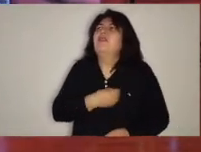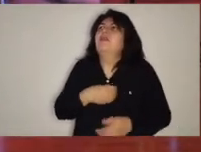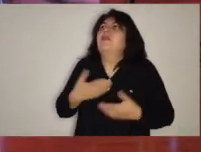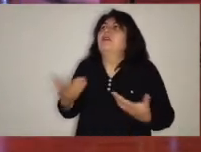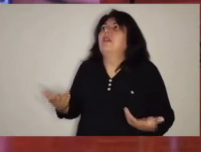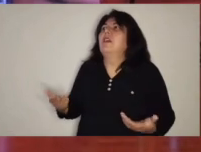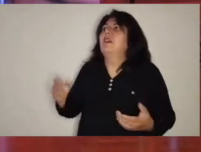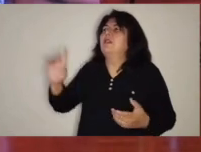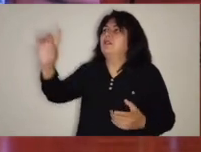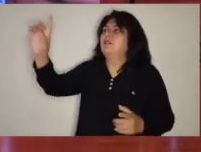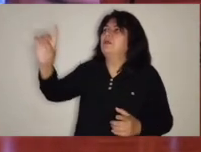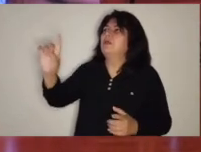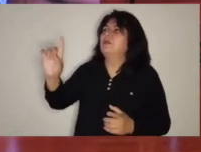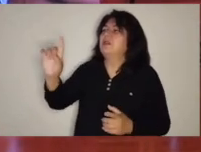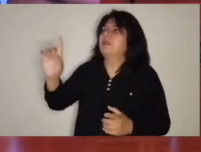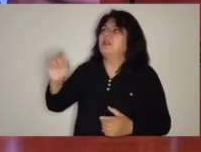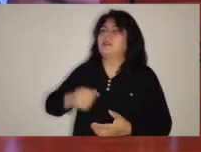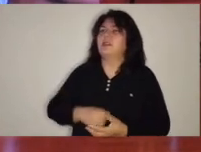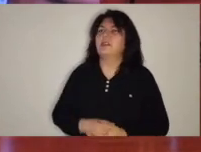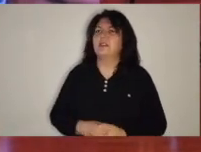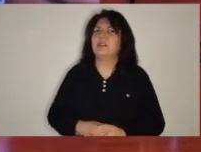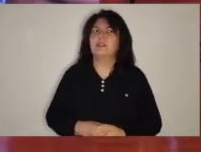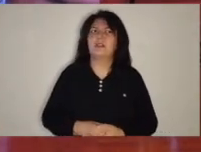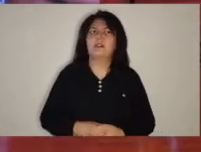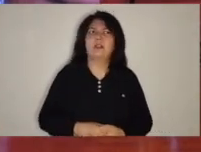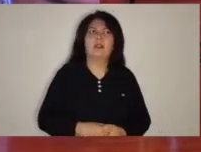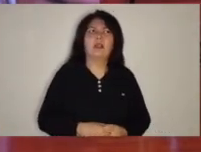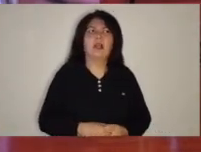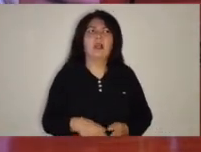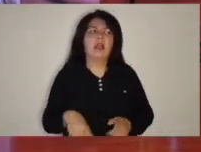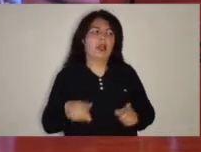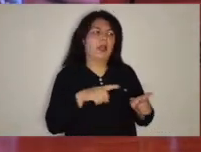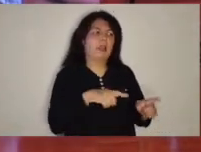presença? As que guardaram o azeite